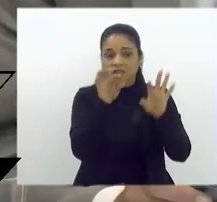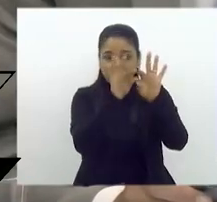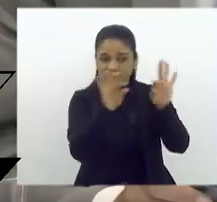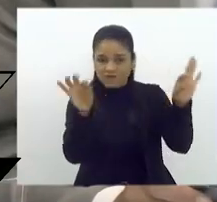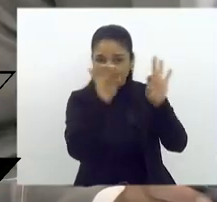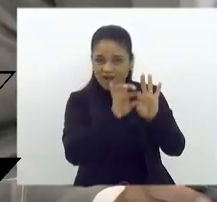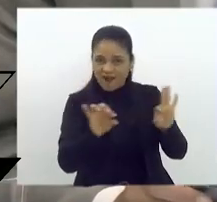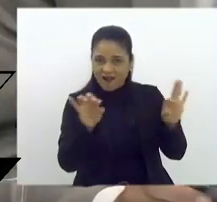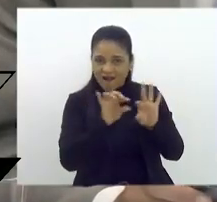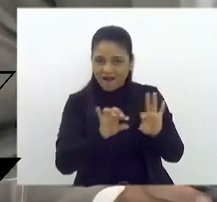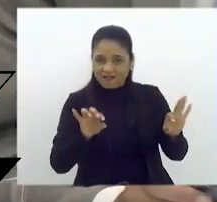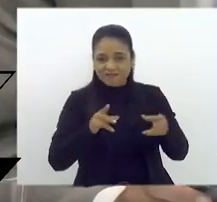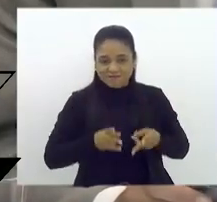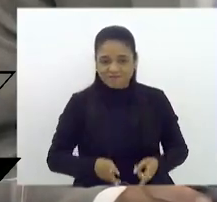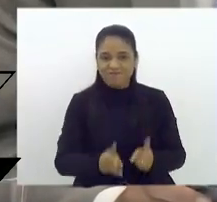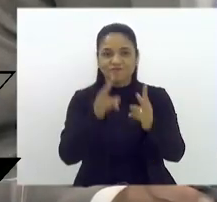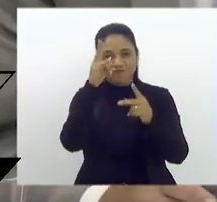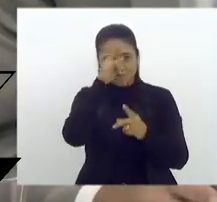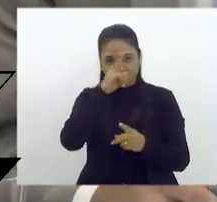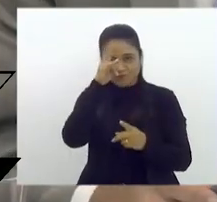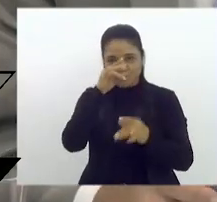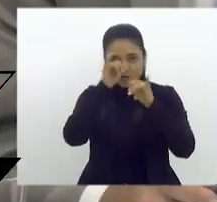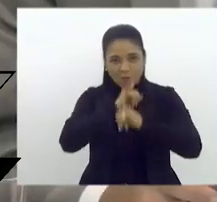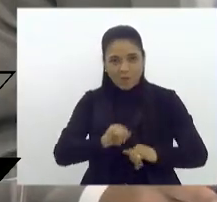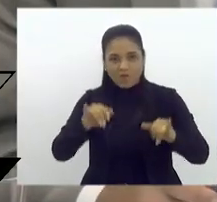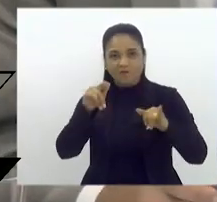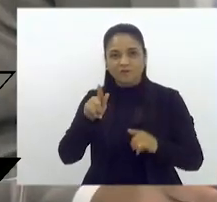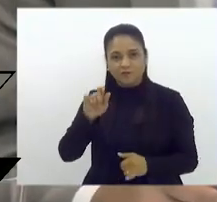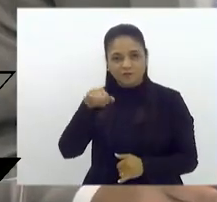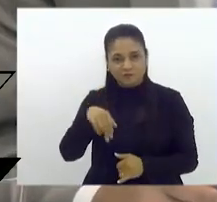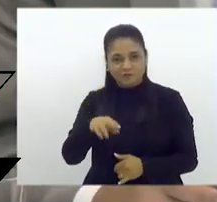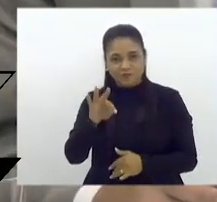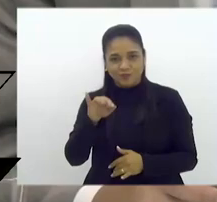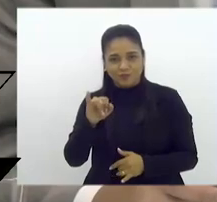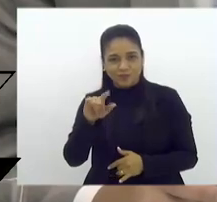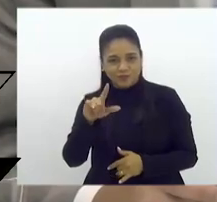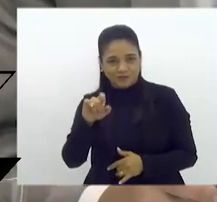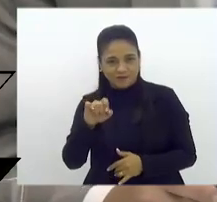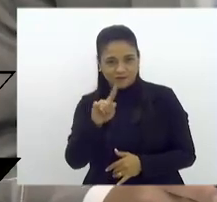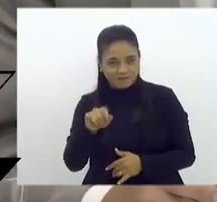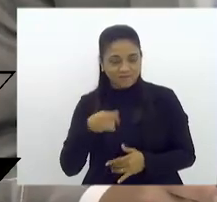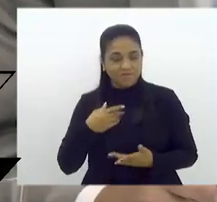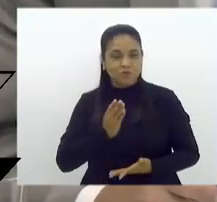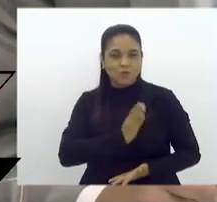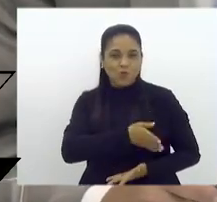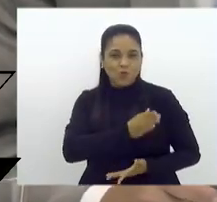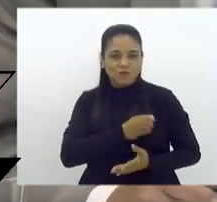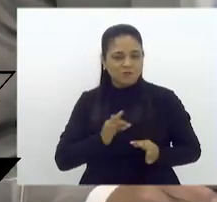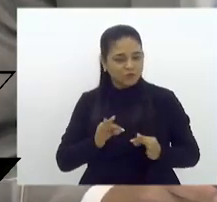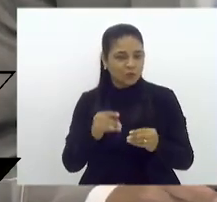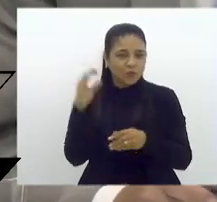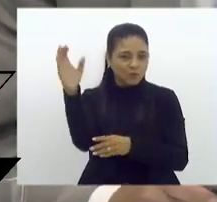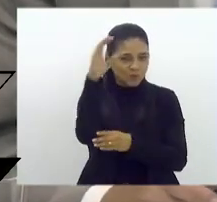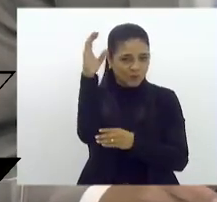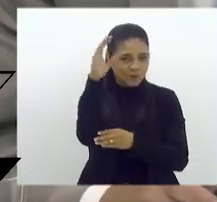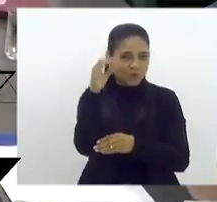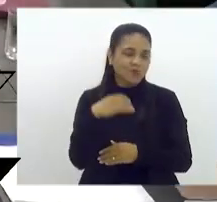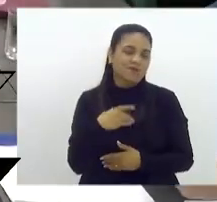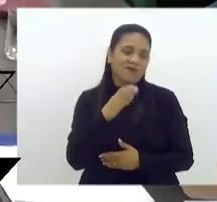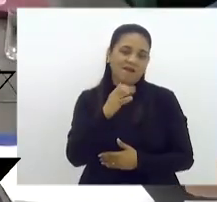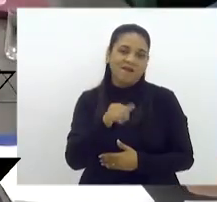aí manter a história do profeta Gentileza vivo no coração de todo niteroense e de todo carioca do Estado do Rio de